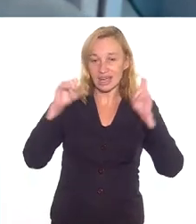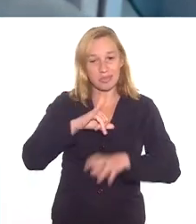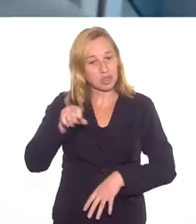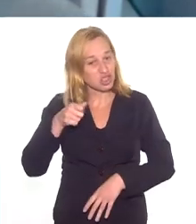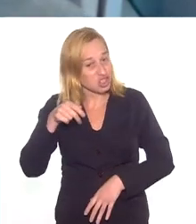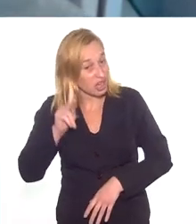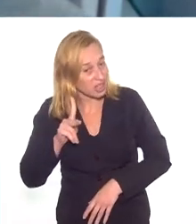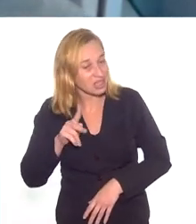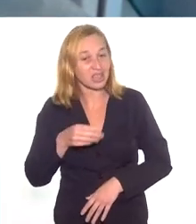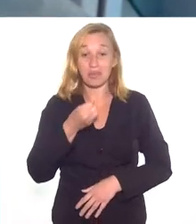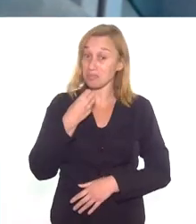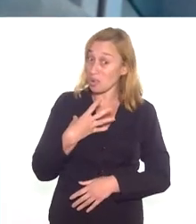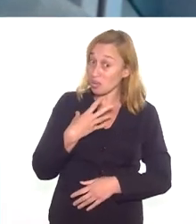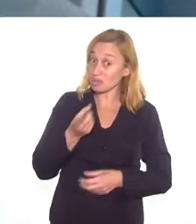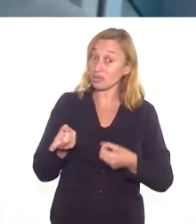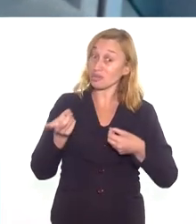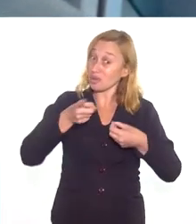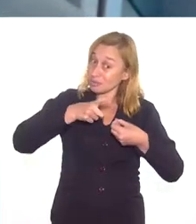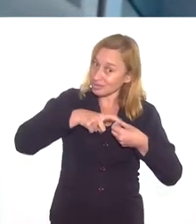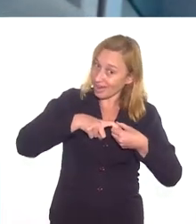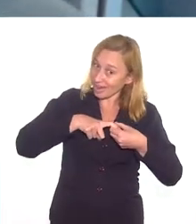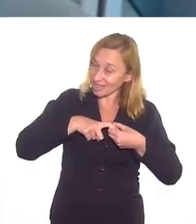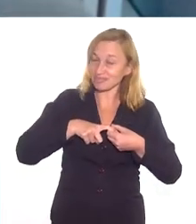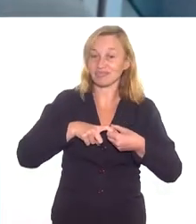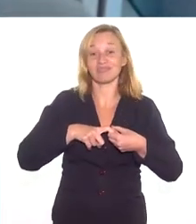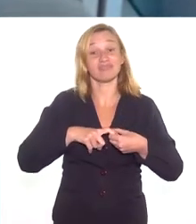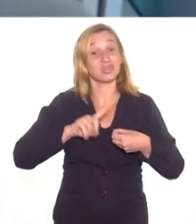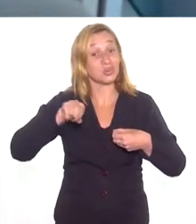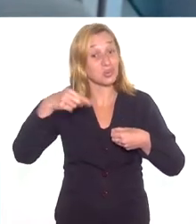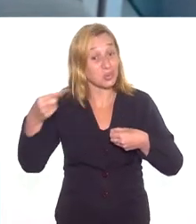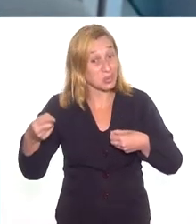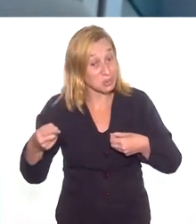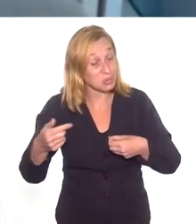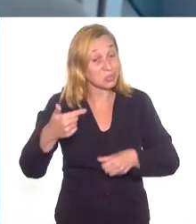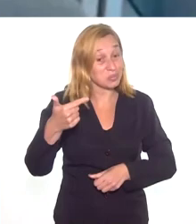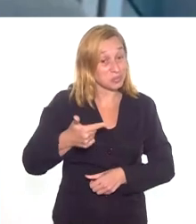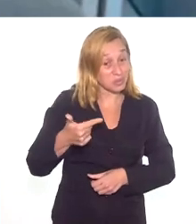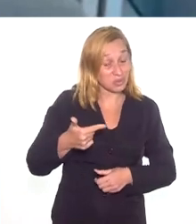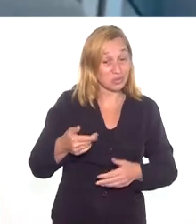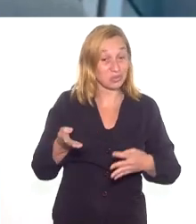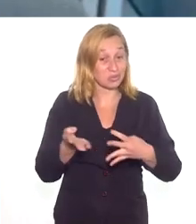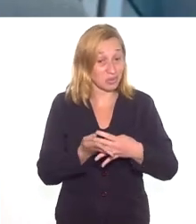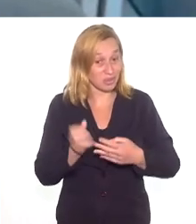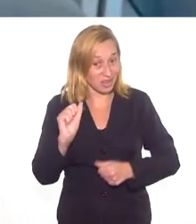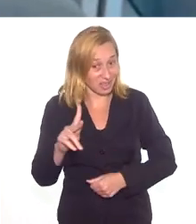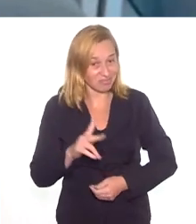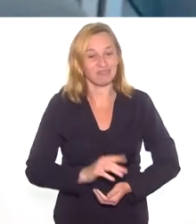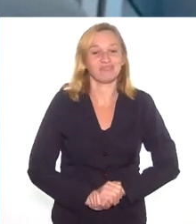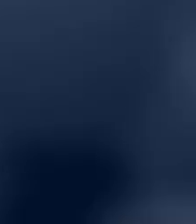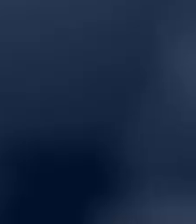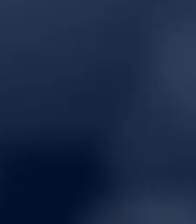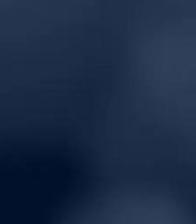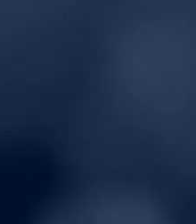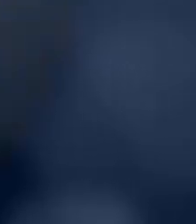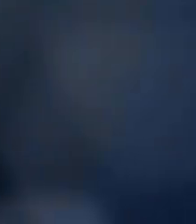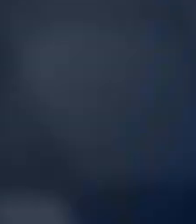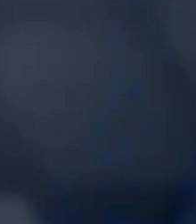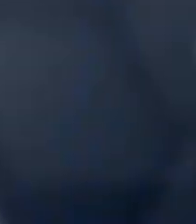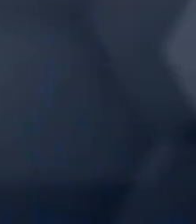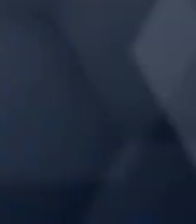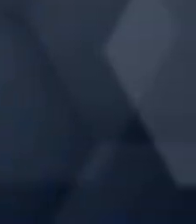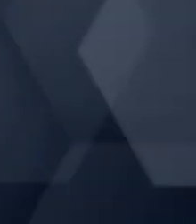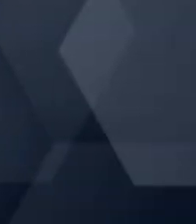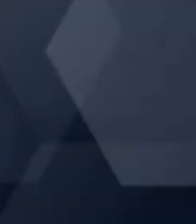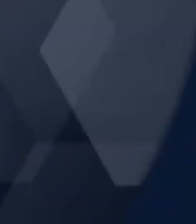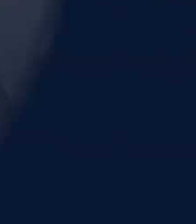Então, Jacques, esse tema é muito bom, nós vamos retomá-lo no segundo bloco.